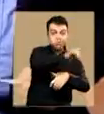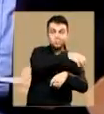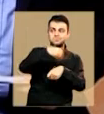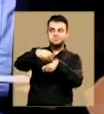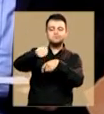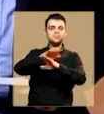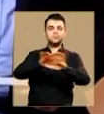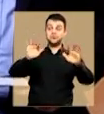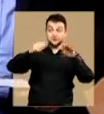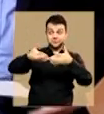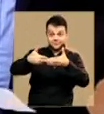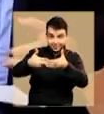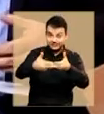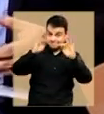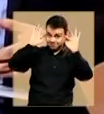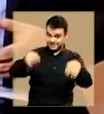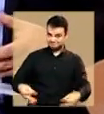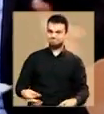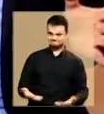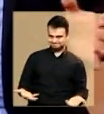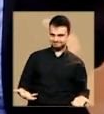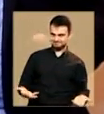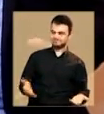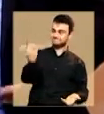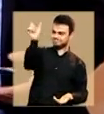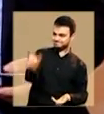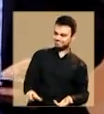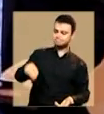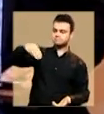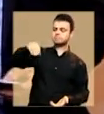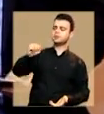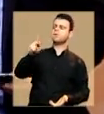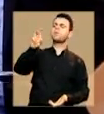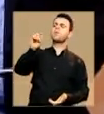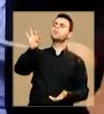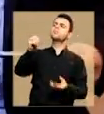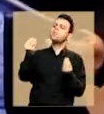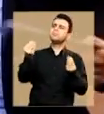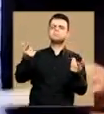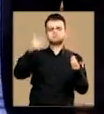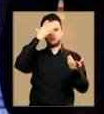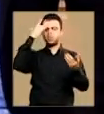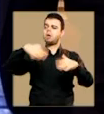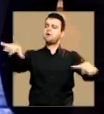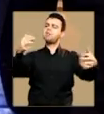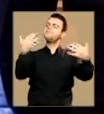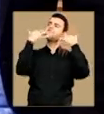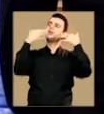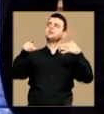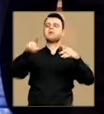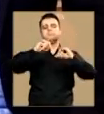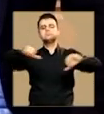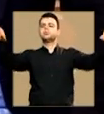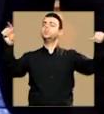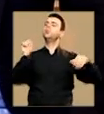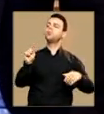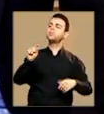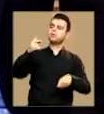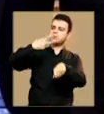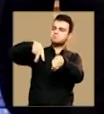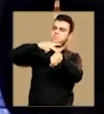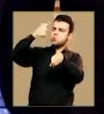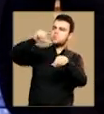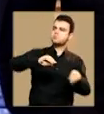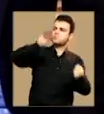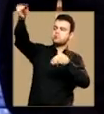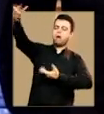recado. Ô Makoto, se você puder deixar um recado lá para casa, que a importância, a beleza de se fazer